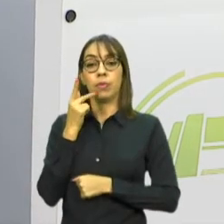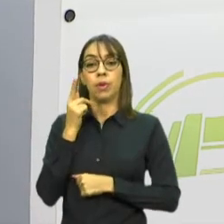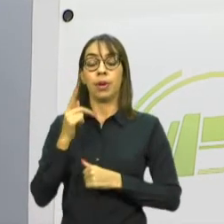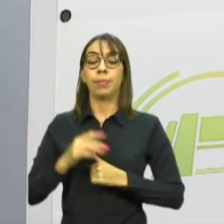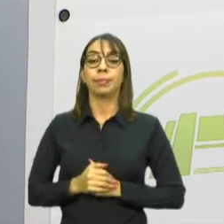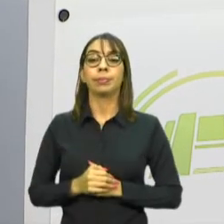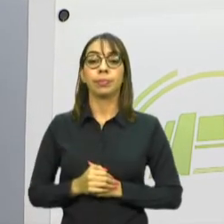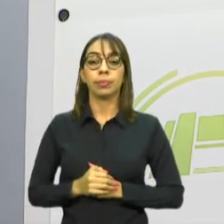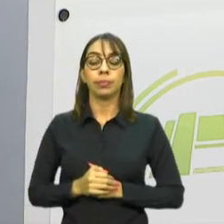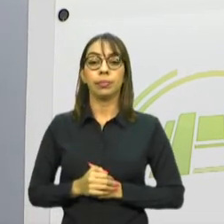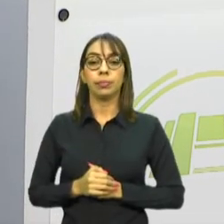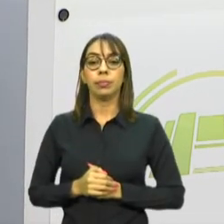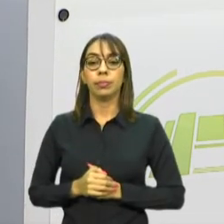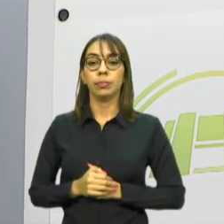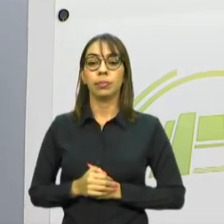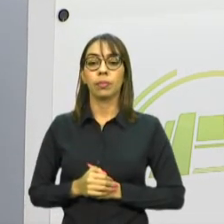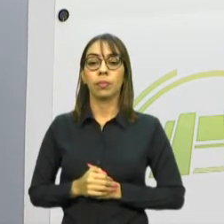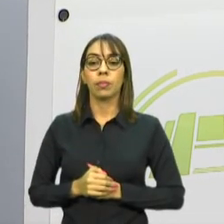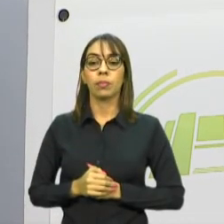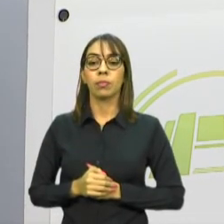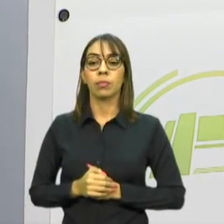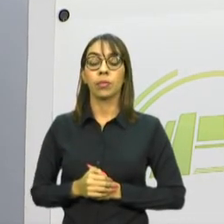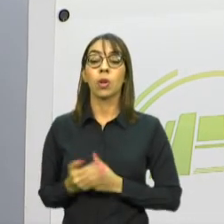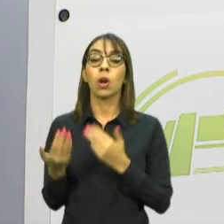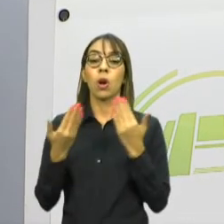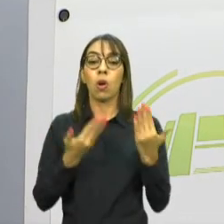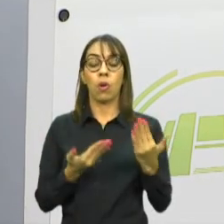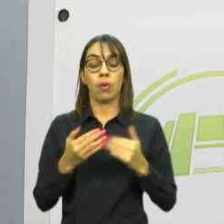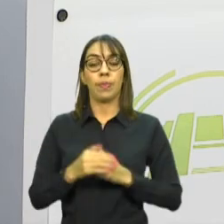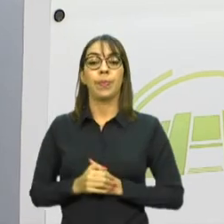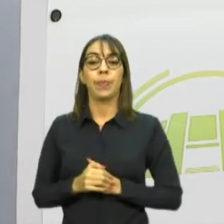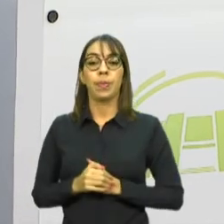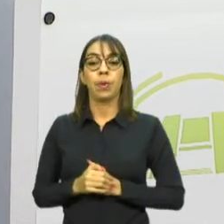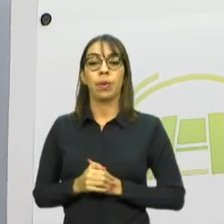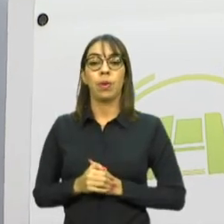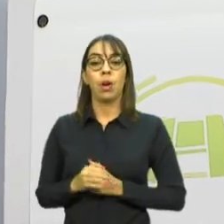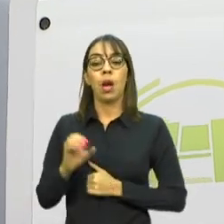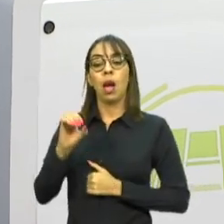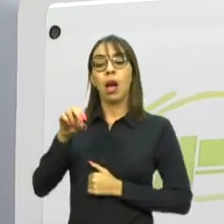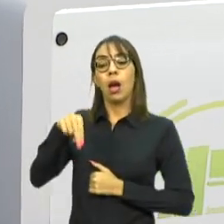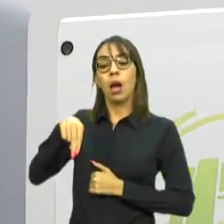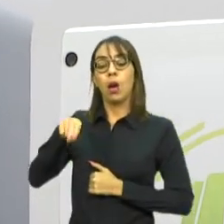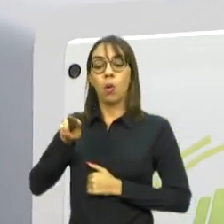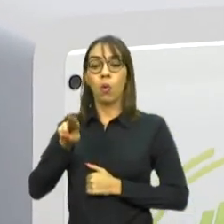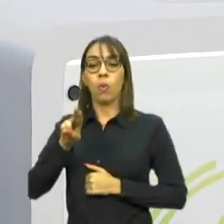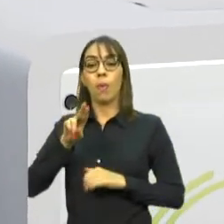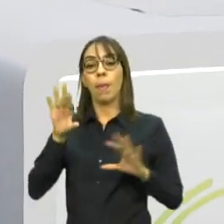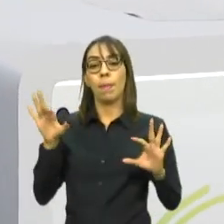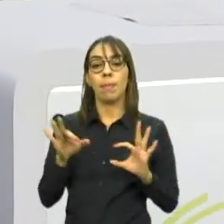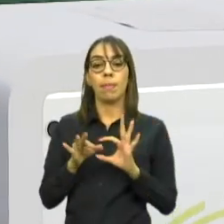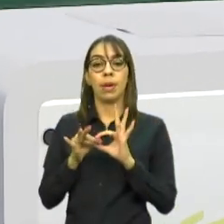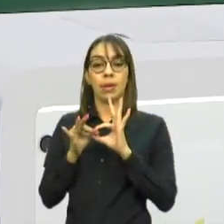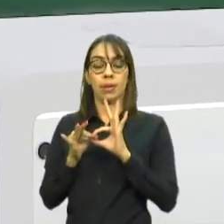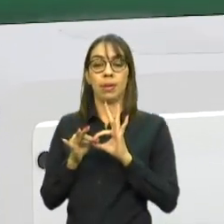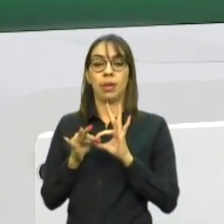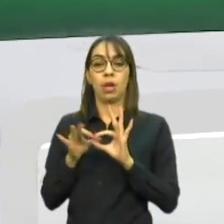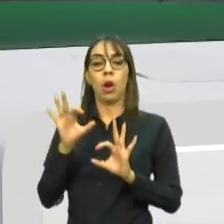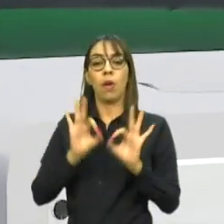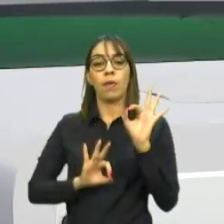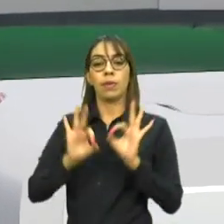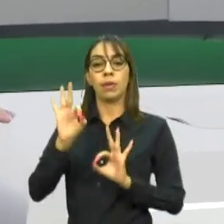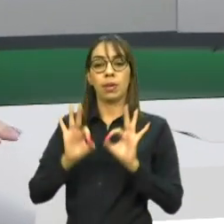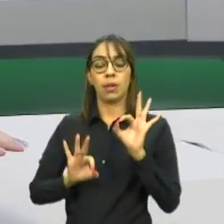E olha só, a Organização das Nações Unidas e a Organização Pan-Americana da Saúde divulgaram um relatório com